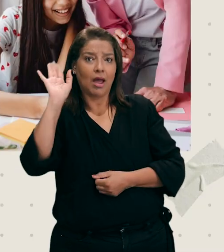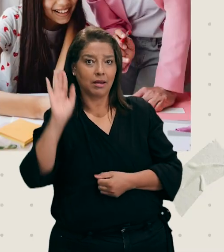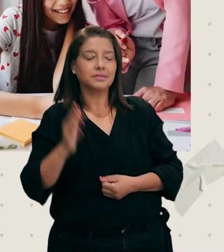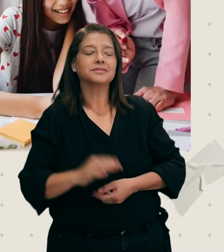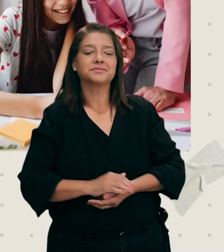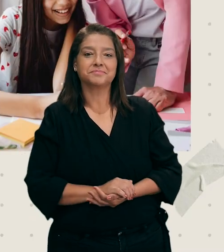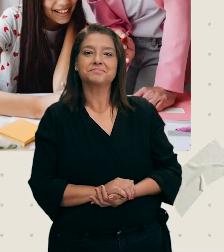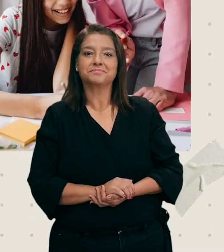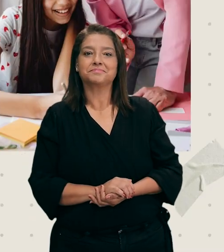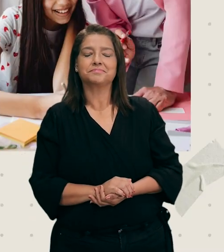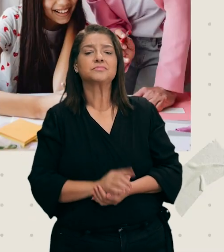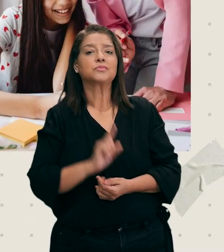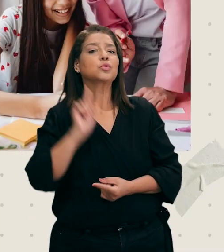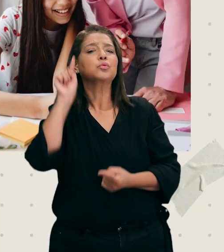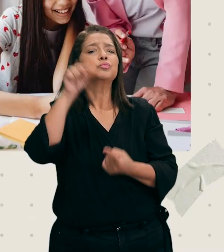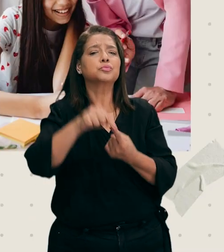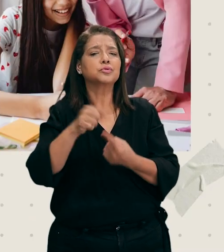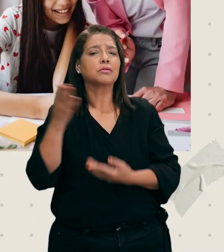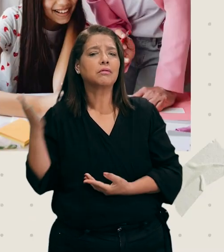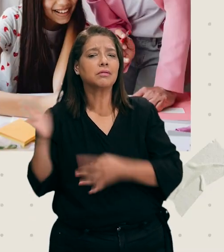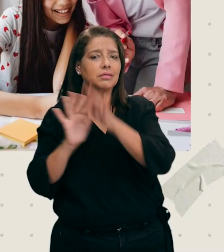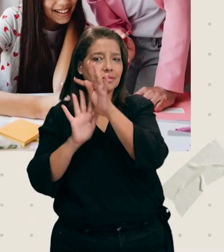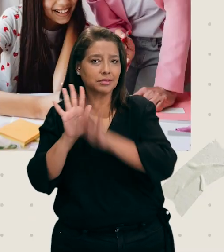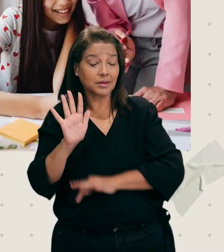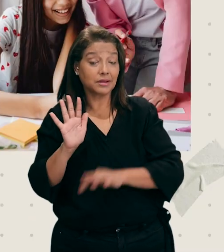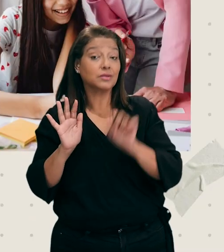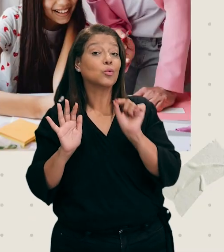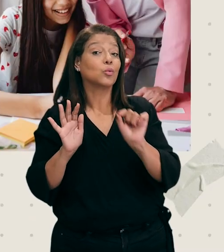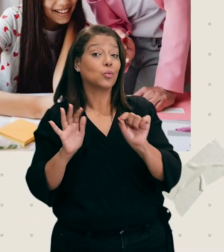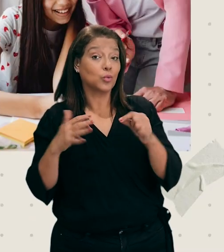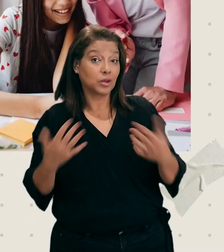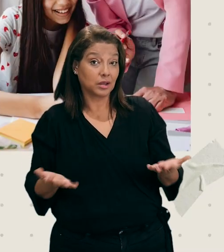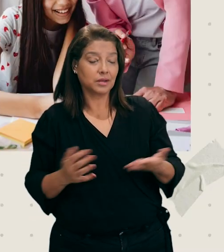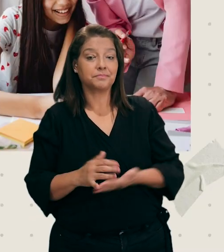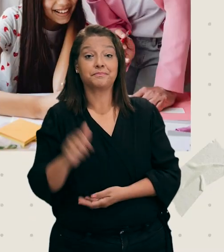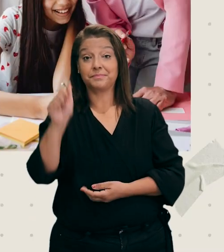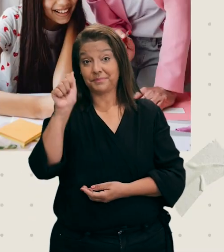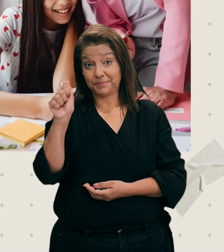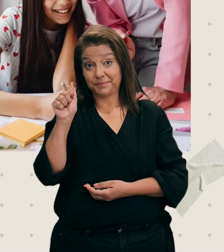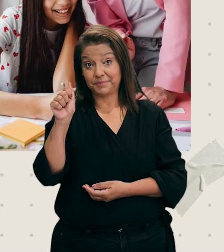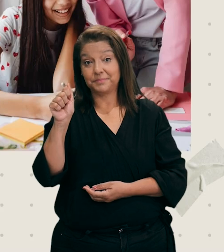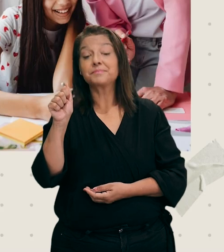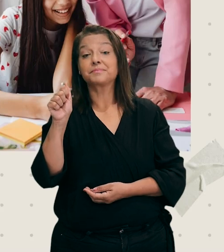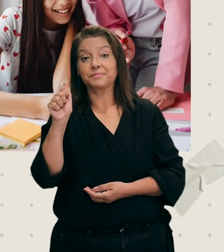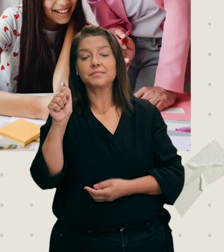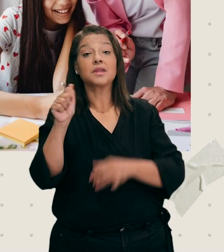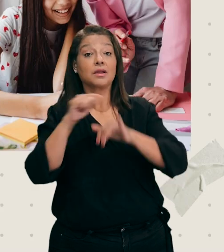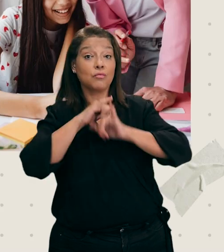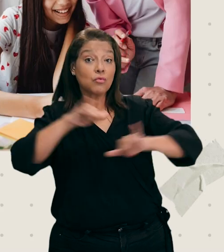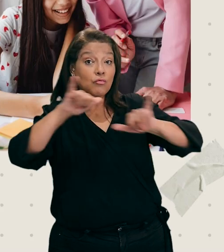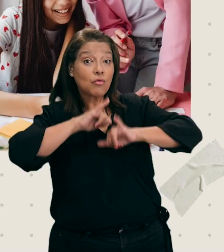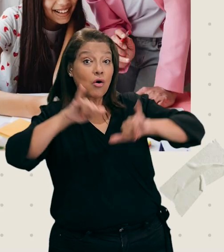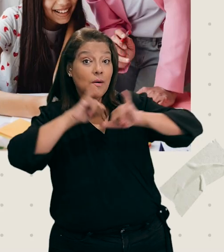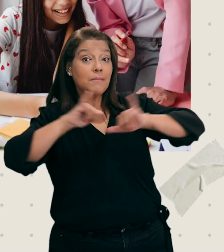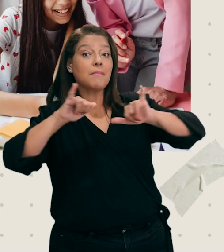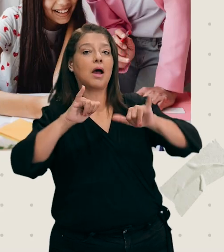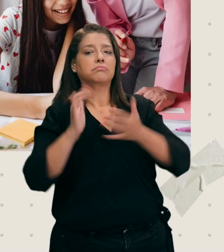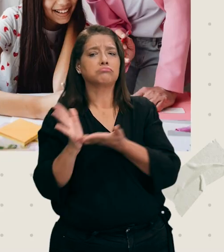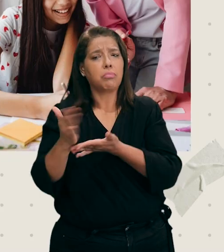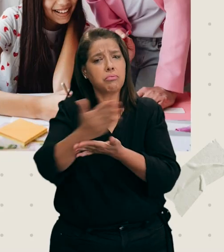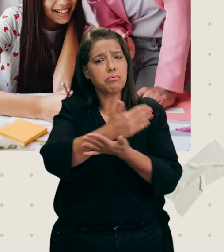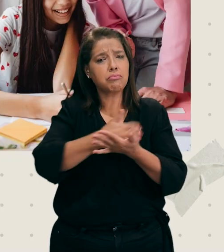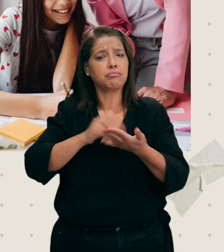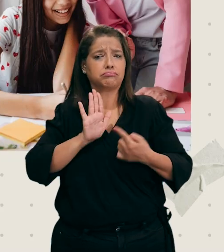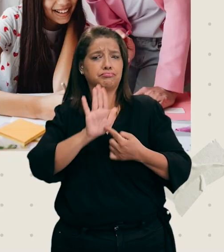A principal finalidade deste texto é: alternativa A, informar com dados e